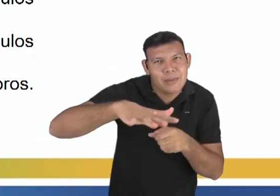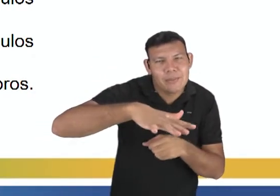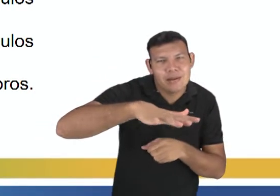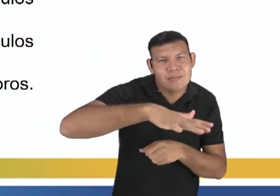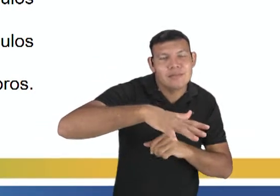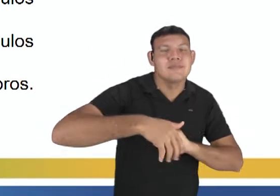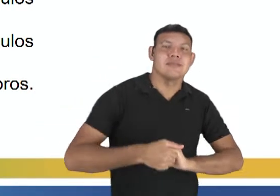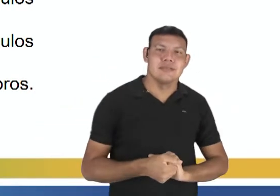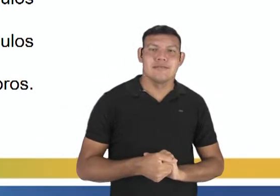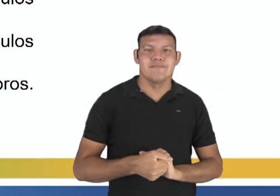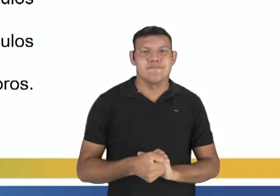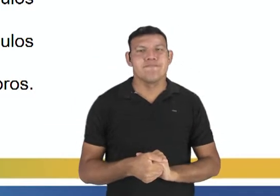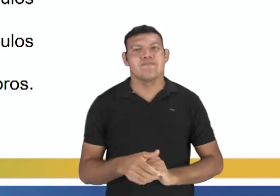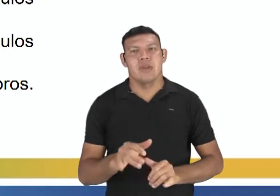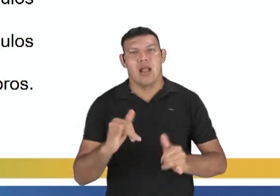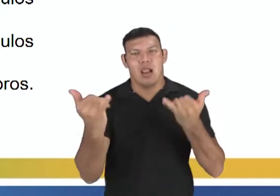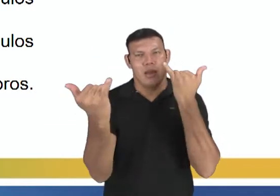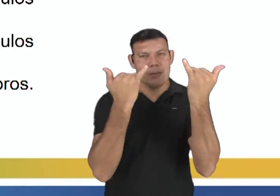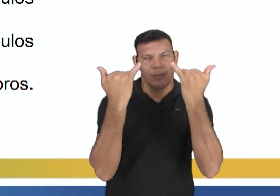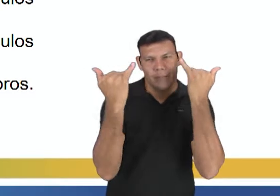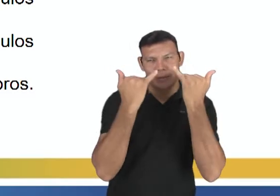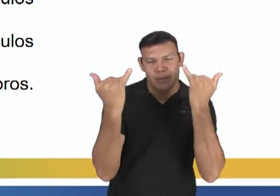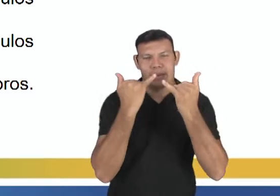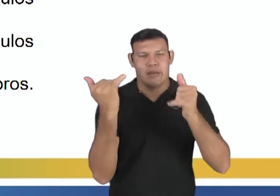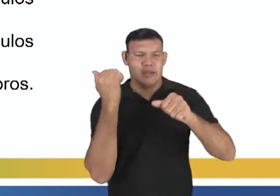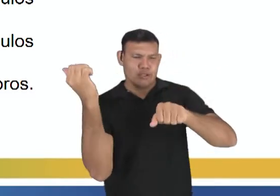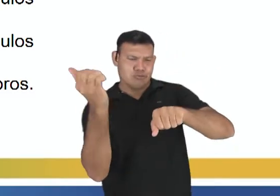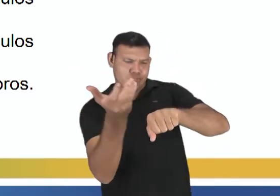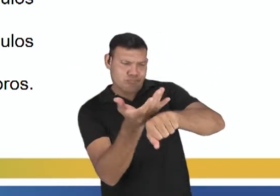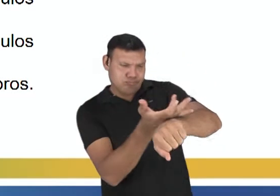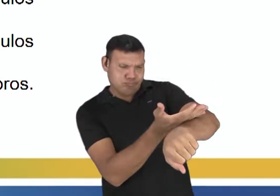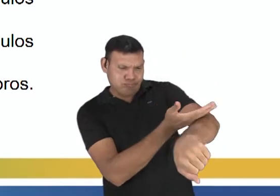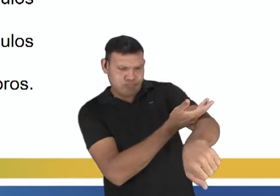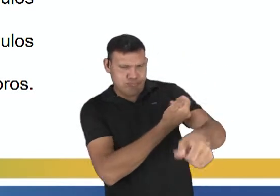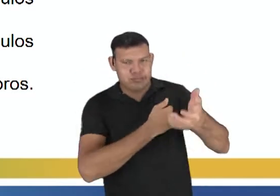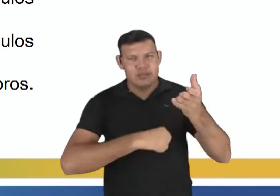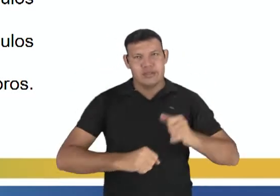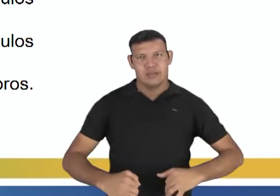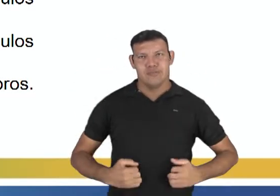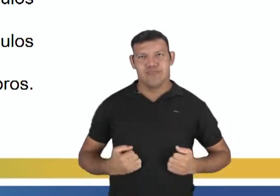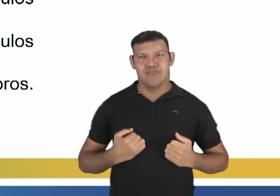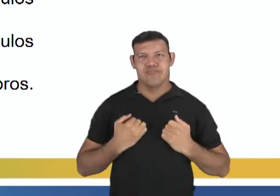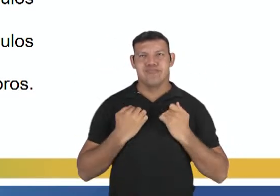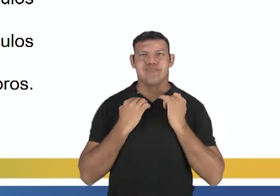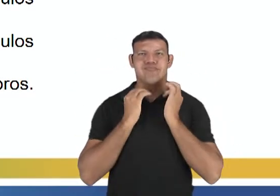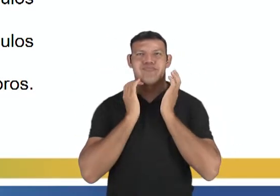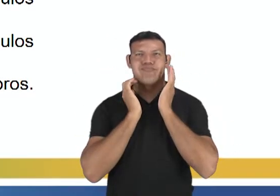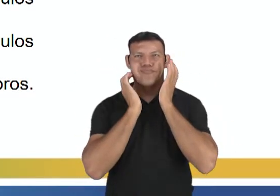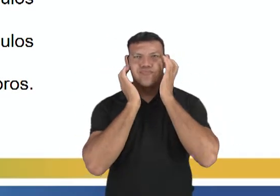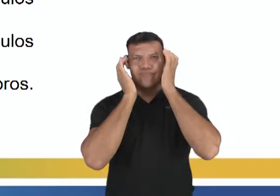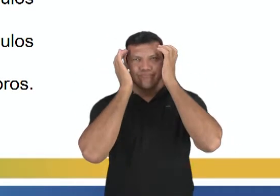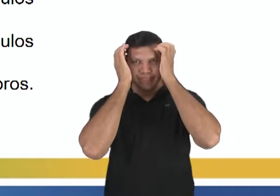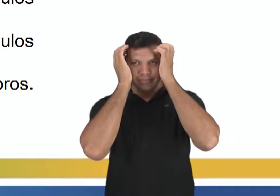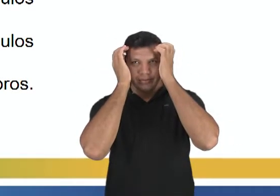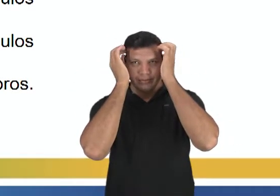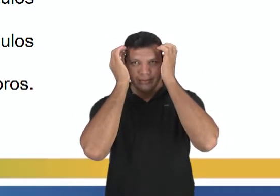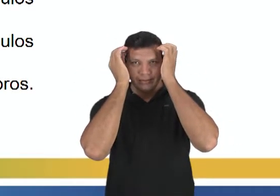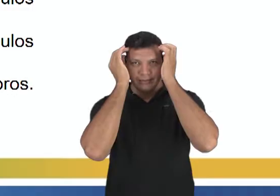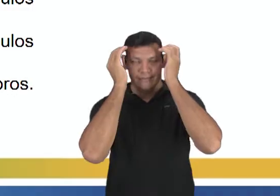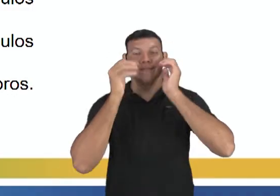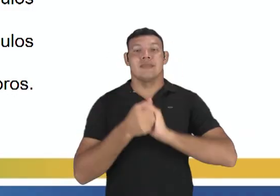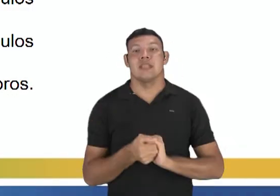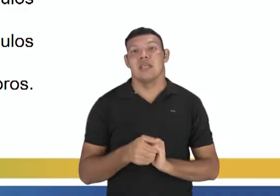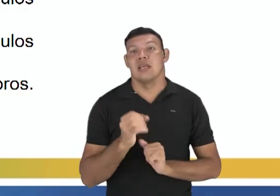essa recepção de informação em estímulos que transformam-se em impulsos nervosos, ou seja, quando eu